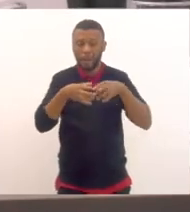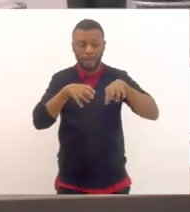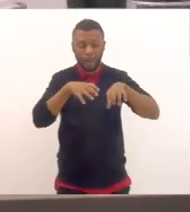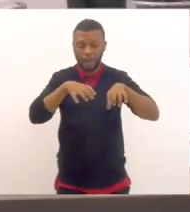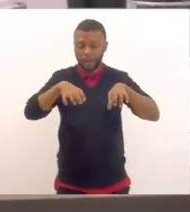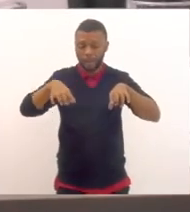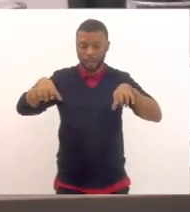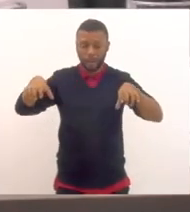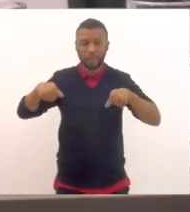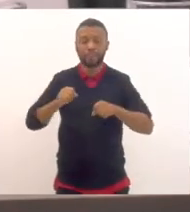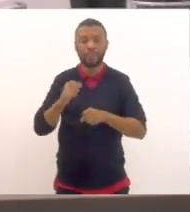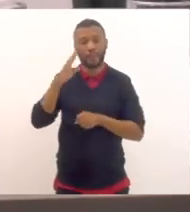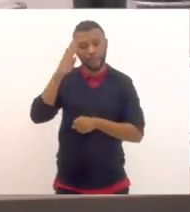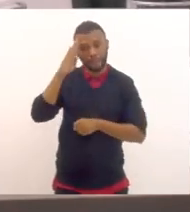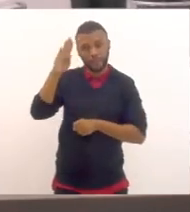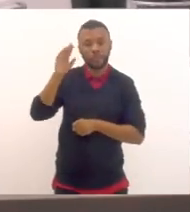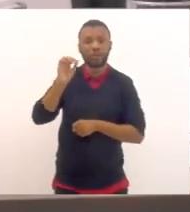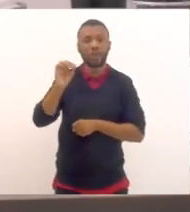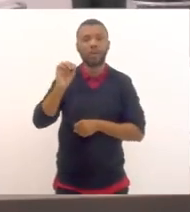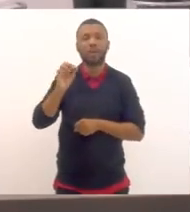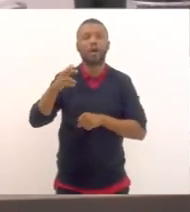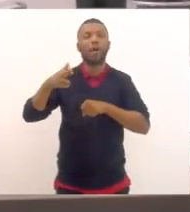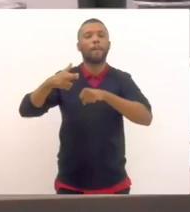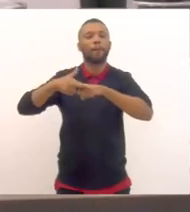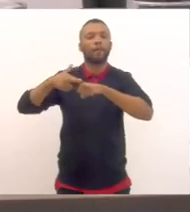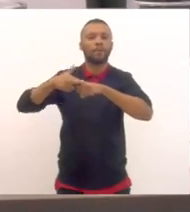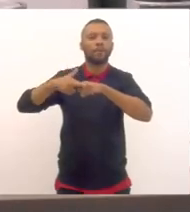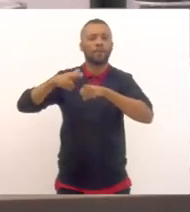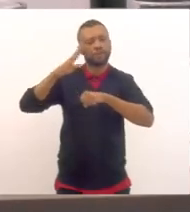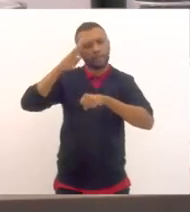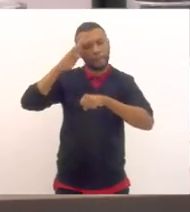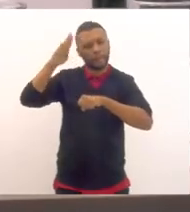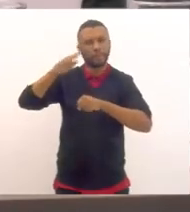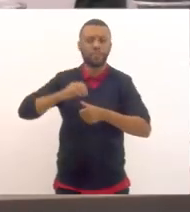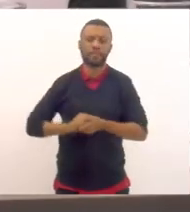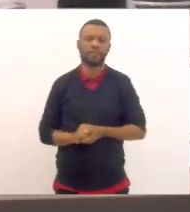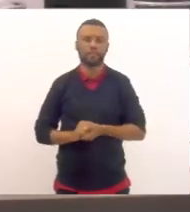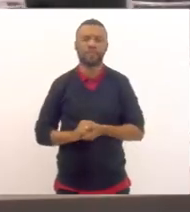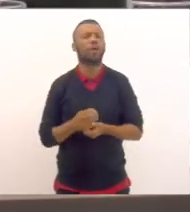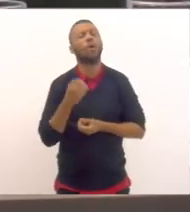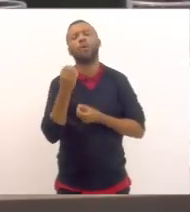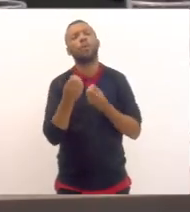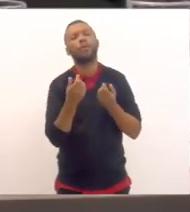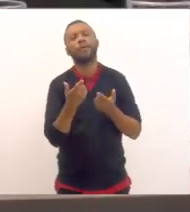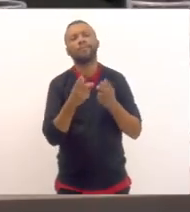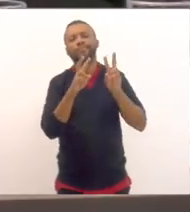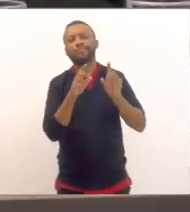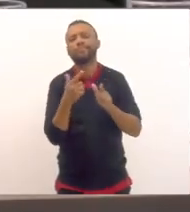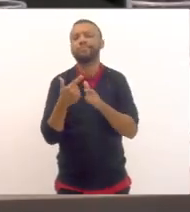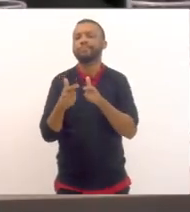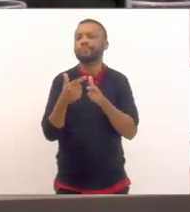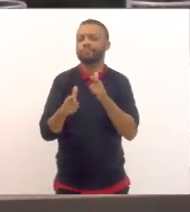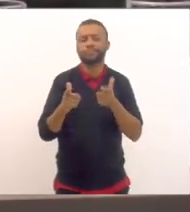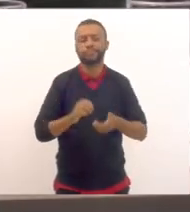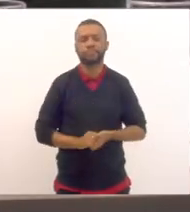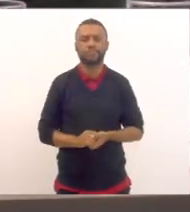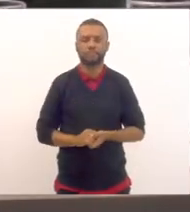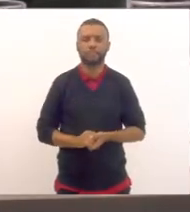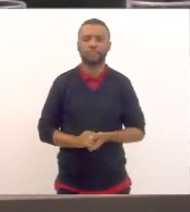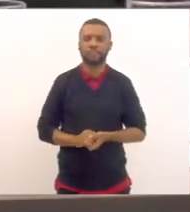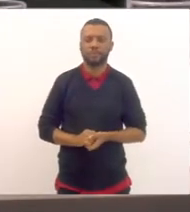de alguns a mais principalmente o ramal de Belford Roxo como é que ficou essa questão já que foi abordado na reunião passada